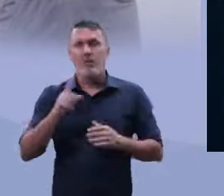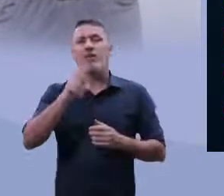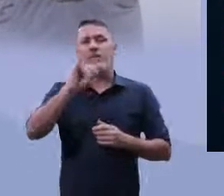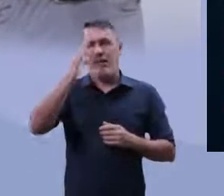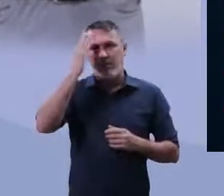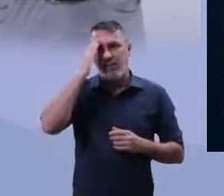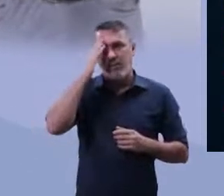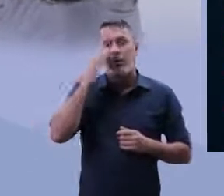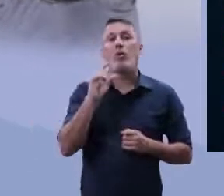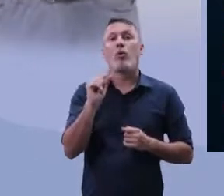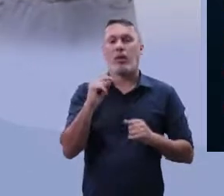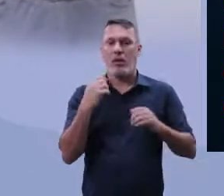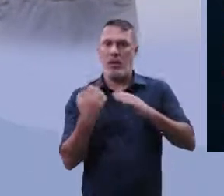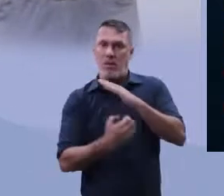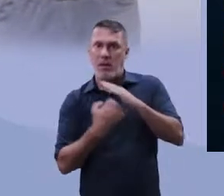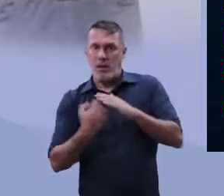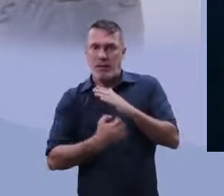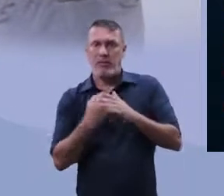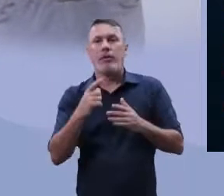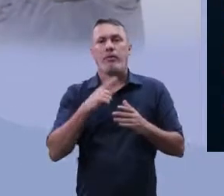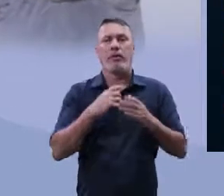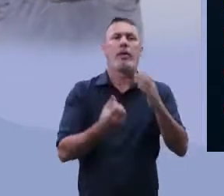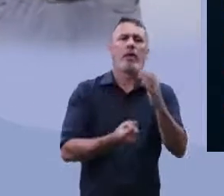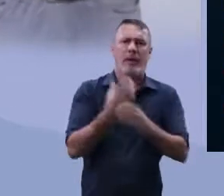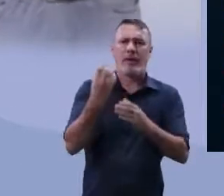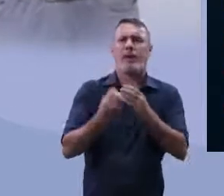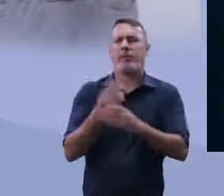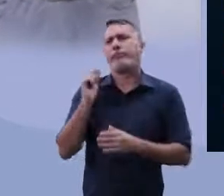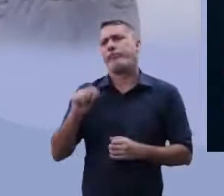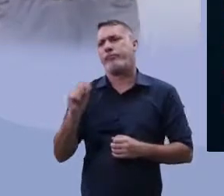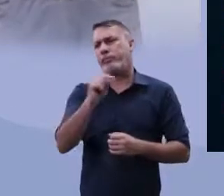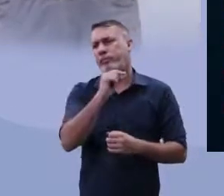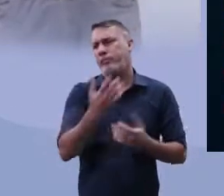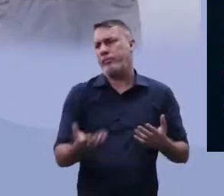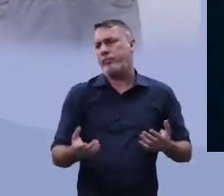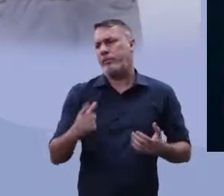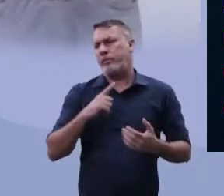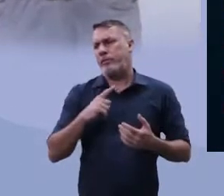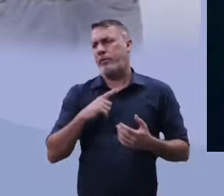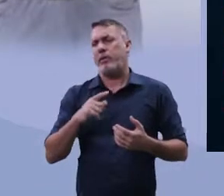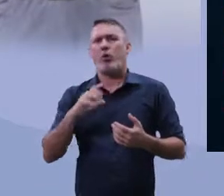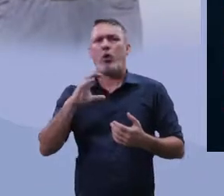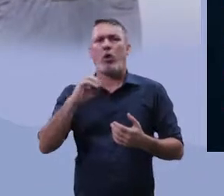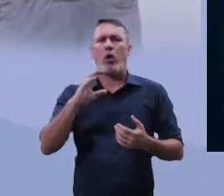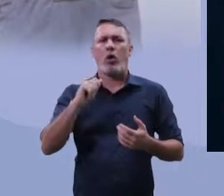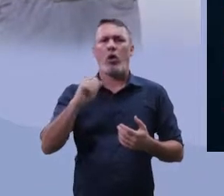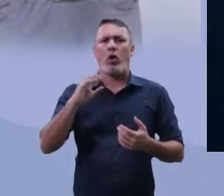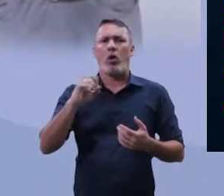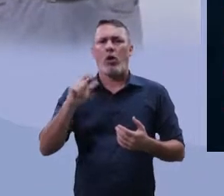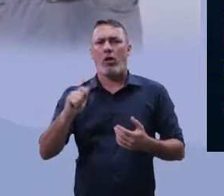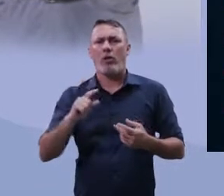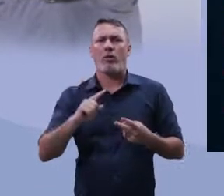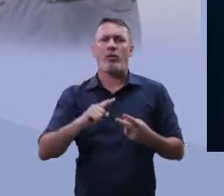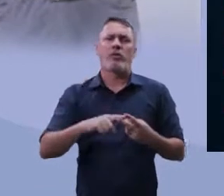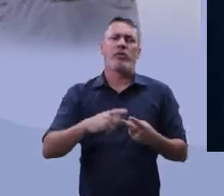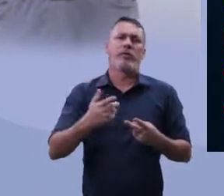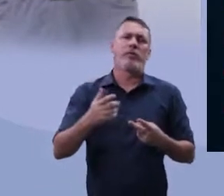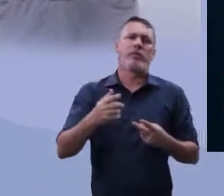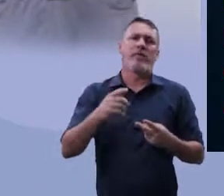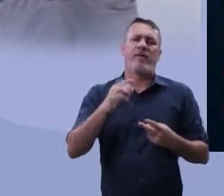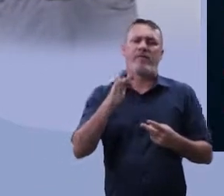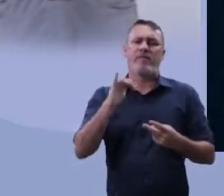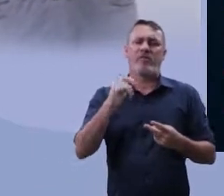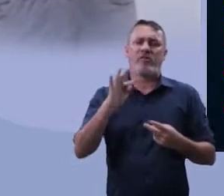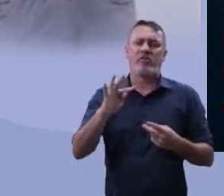começar a entender que grandes empresas, né, foram criadas, né, nós temos a British Petroleum, a Coca-Cola,